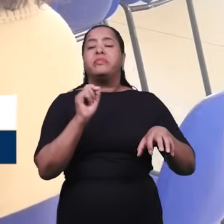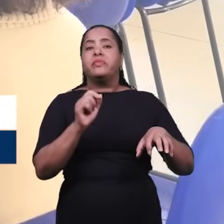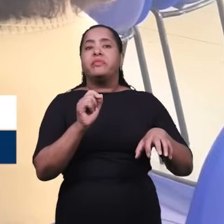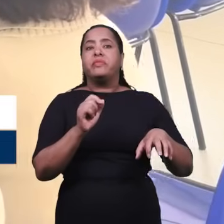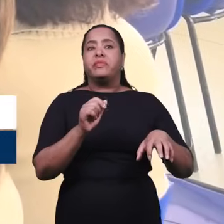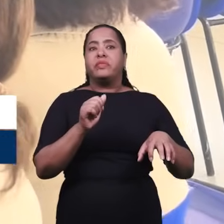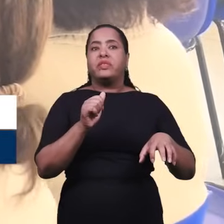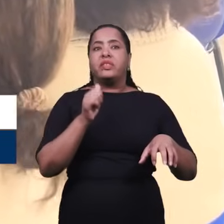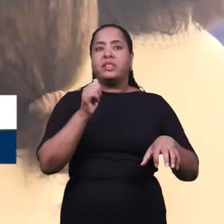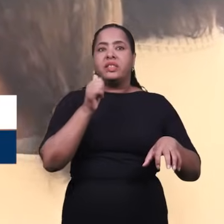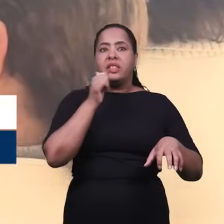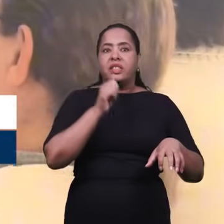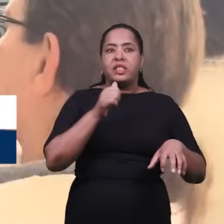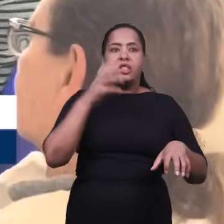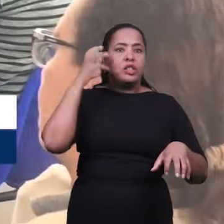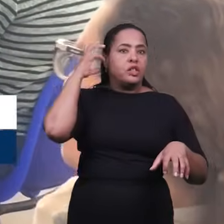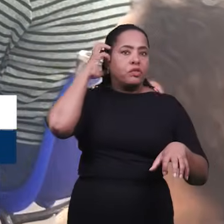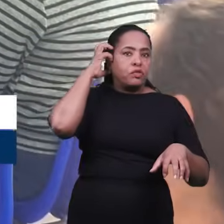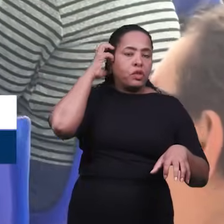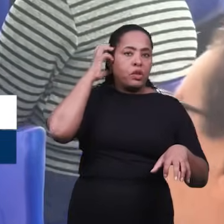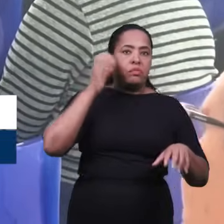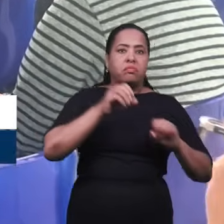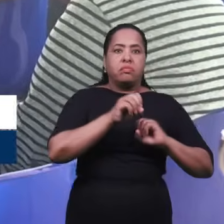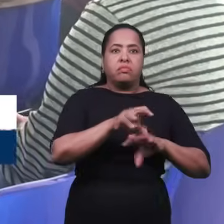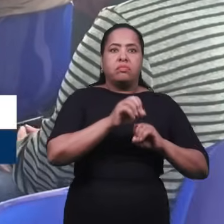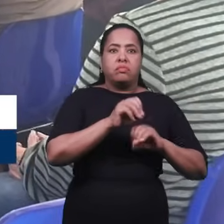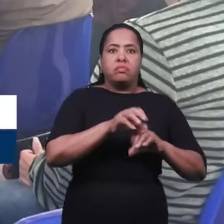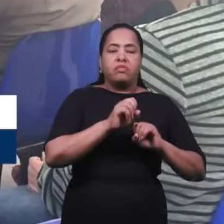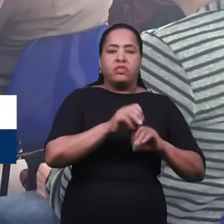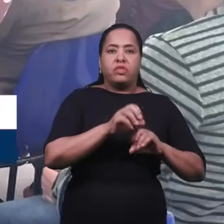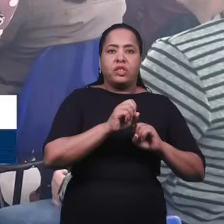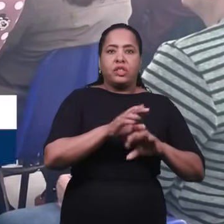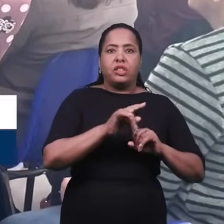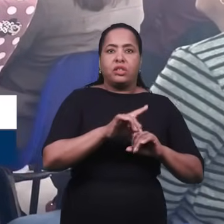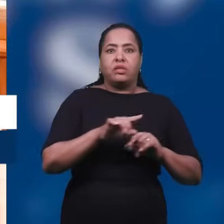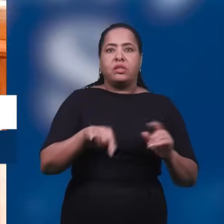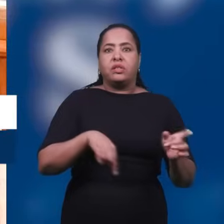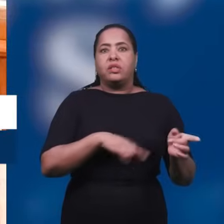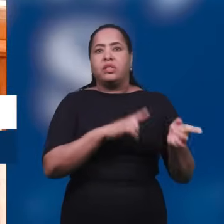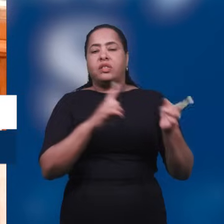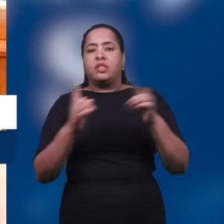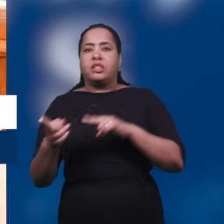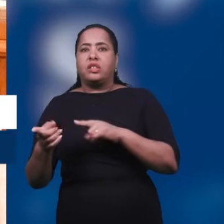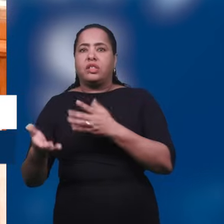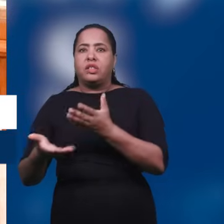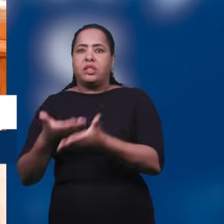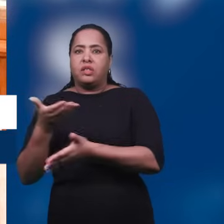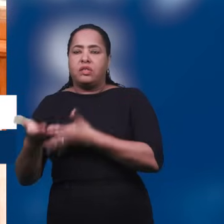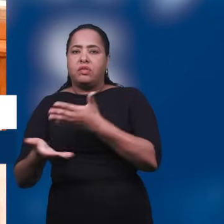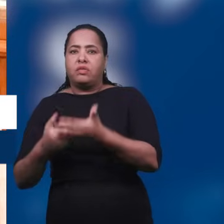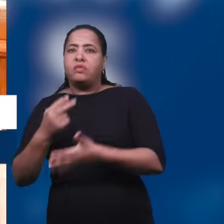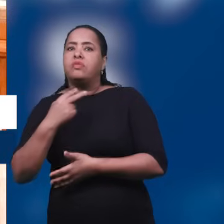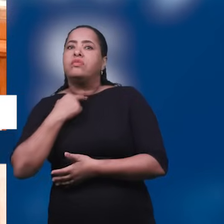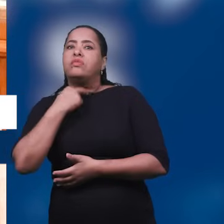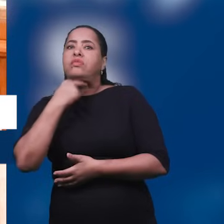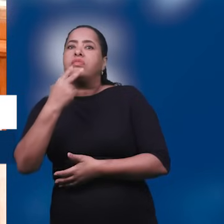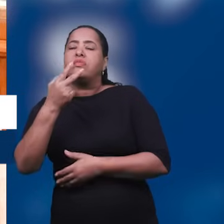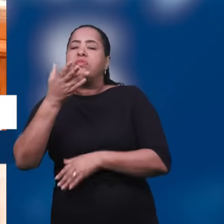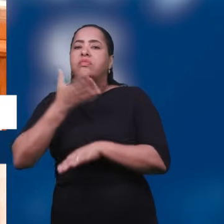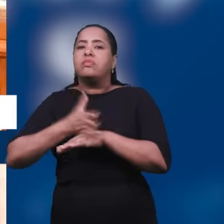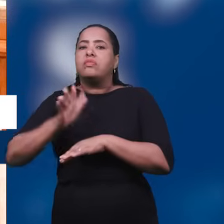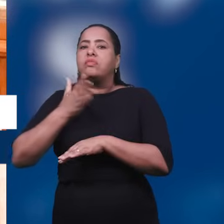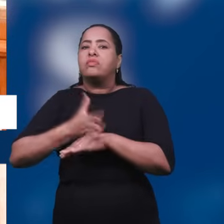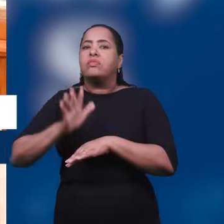ministradas por uma irmã formada em fonoaudiologia. As abordagens voltaram-se para os cuidados com a voz